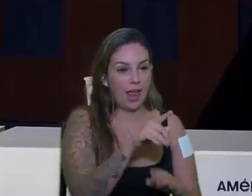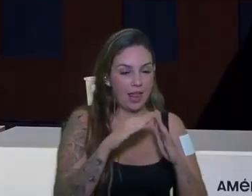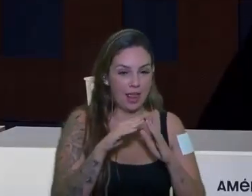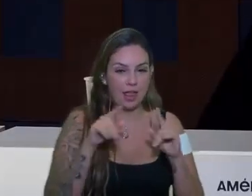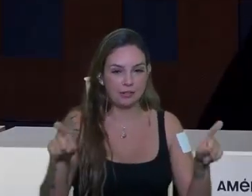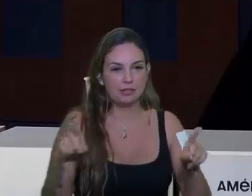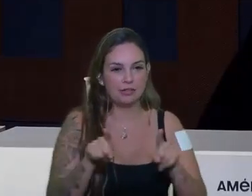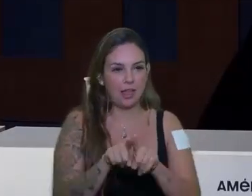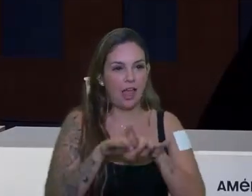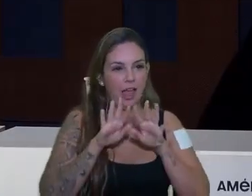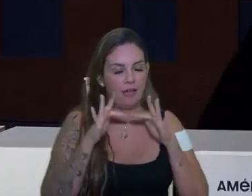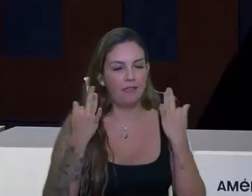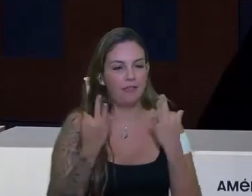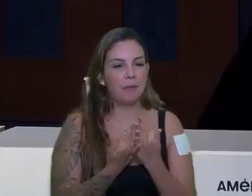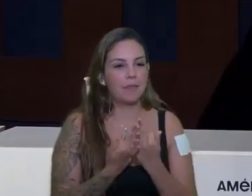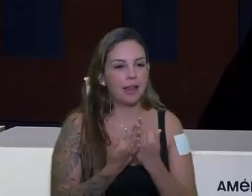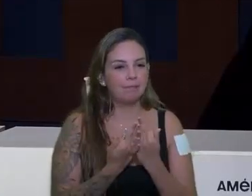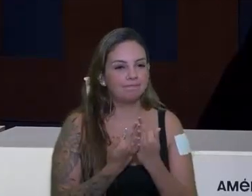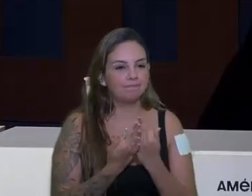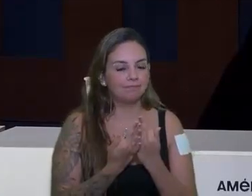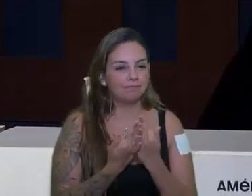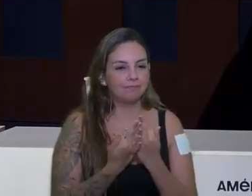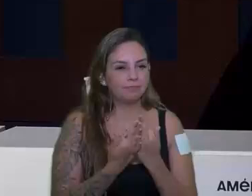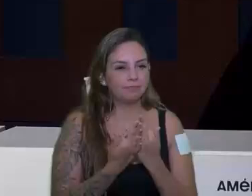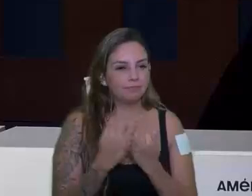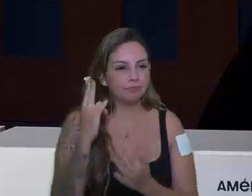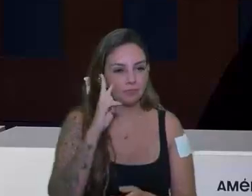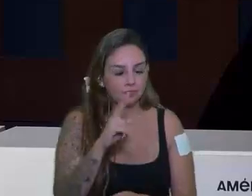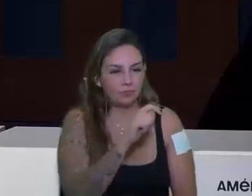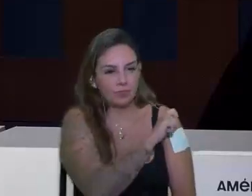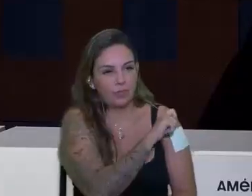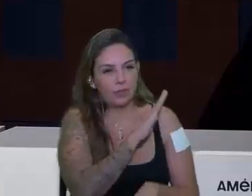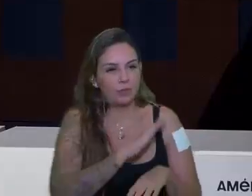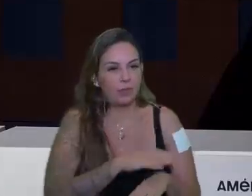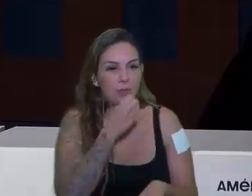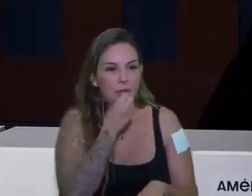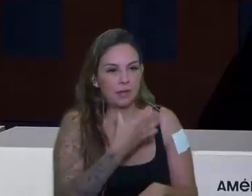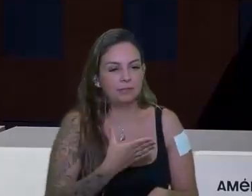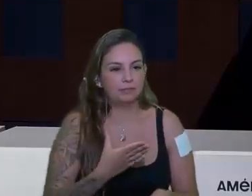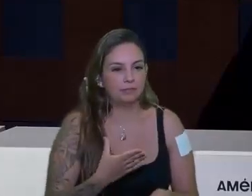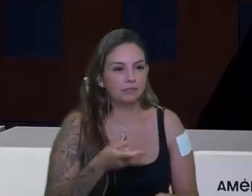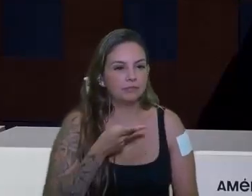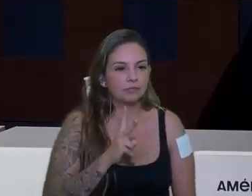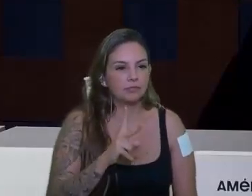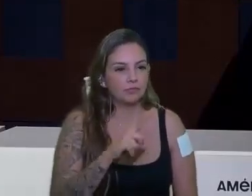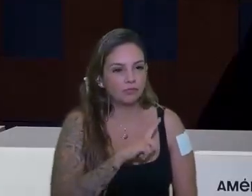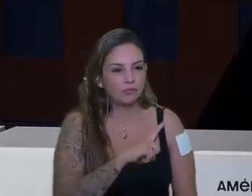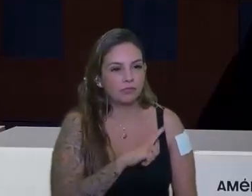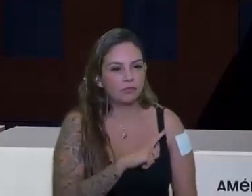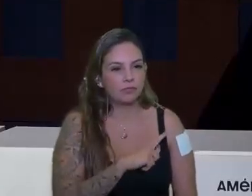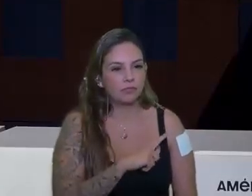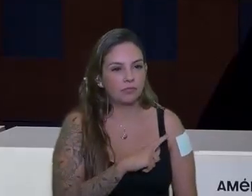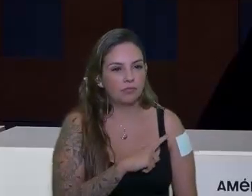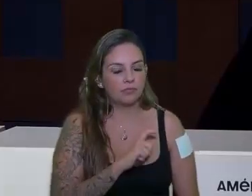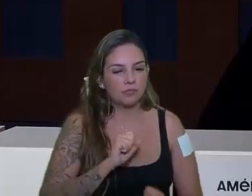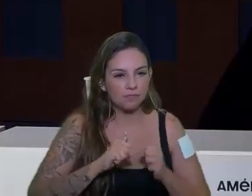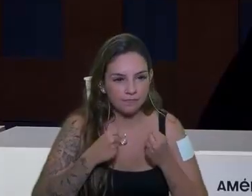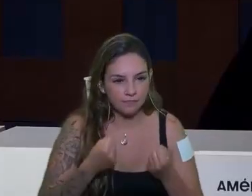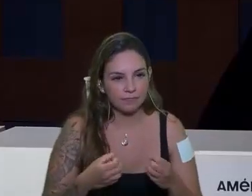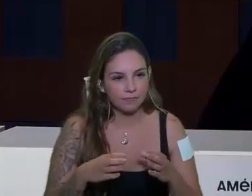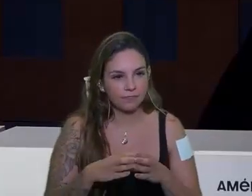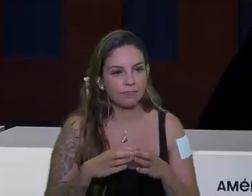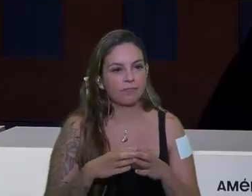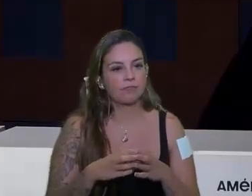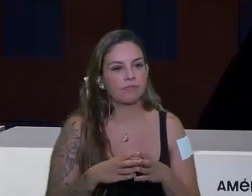casa, né, e família. Não tem como a gente vê que os alunos mais bem guiados são sempre o que tem ali um esforço